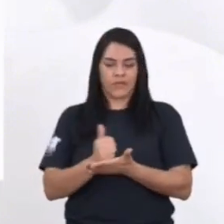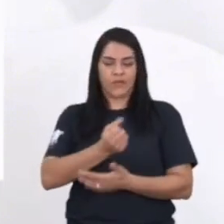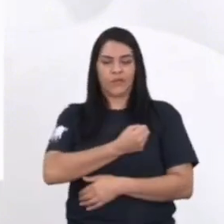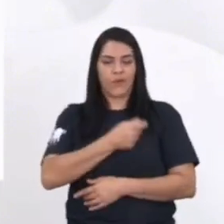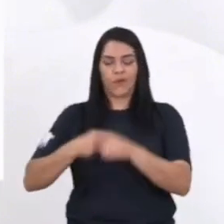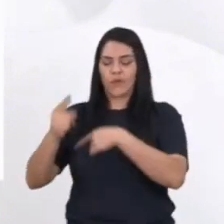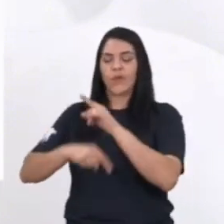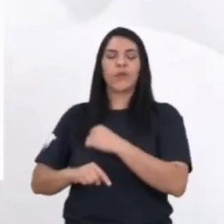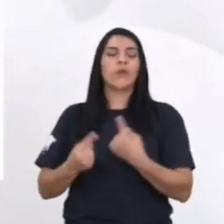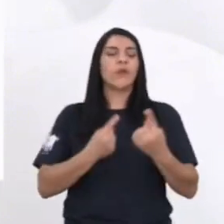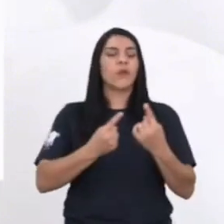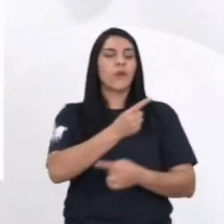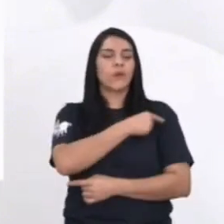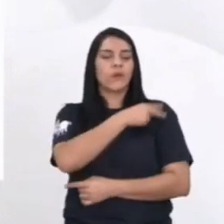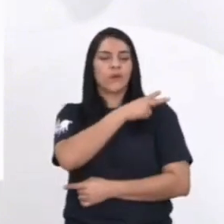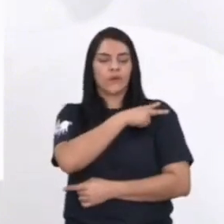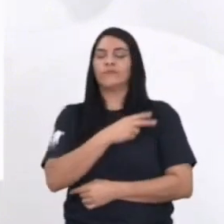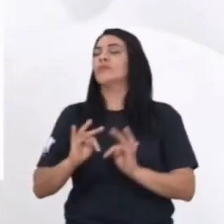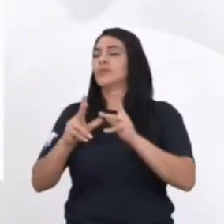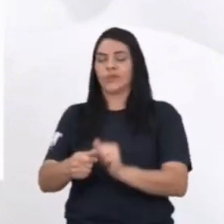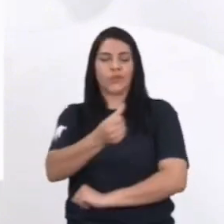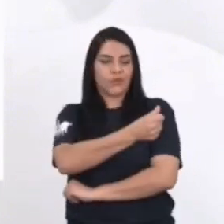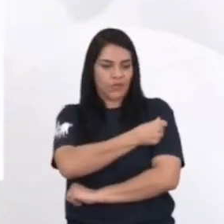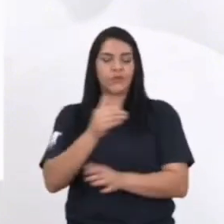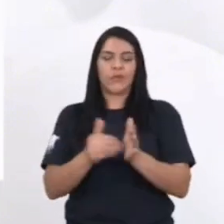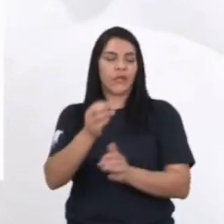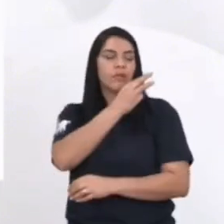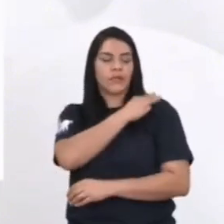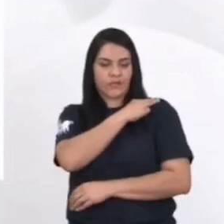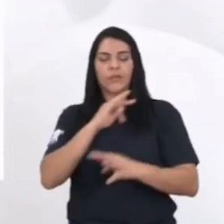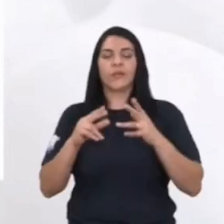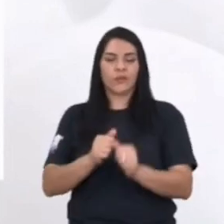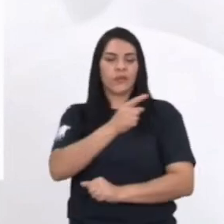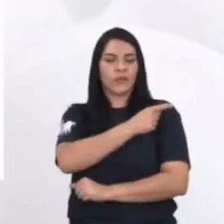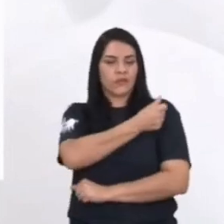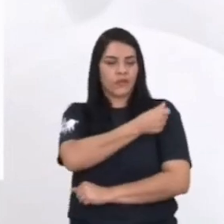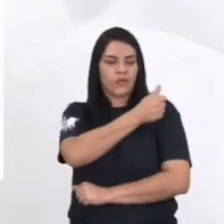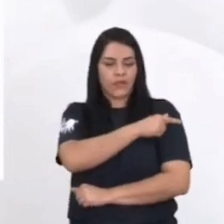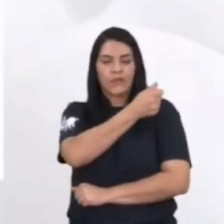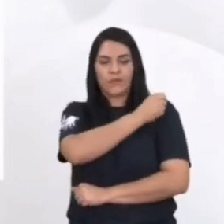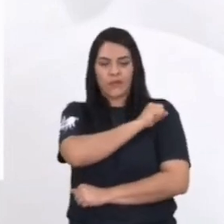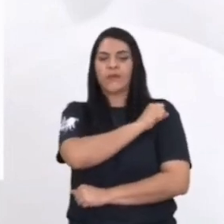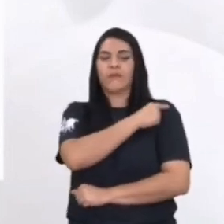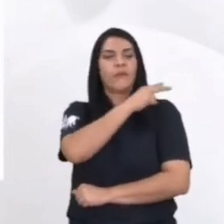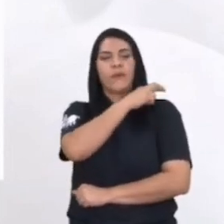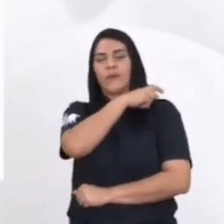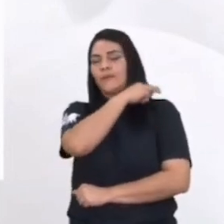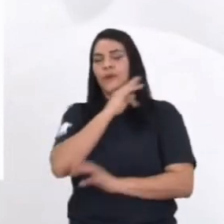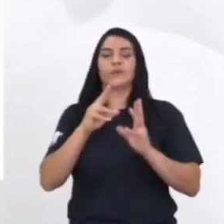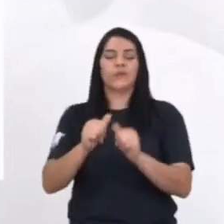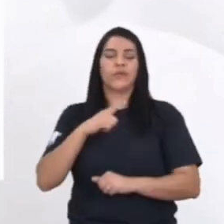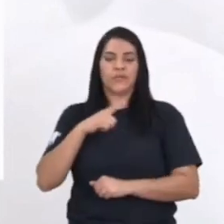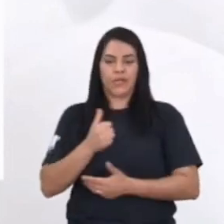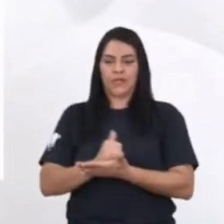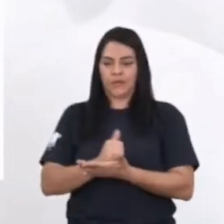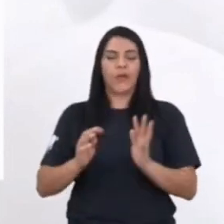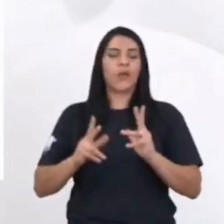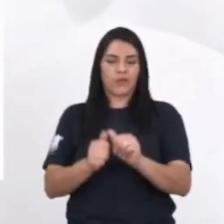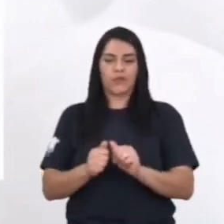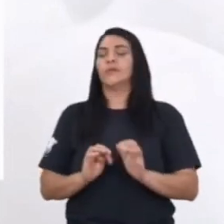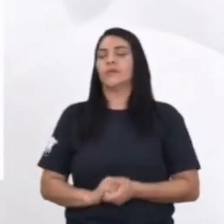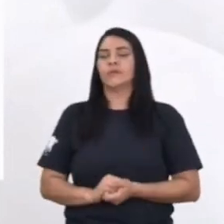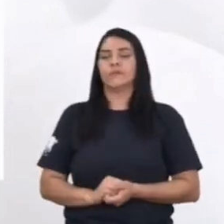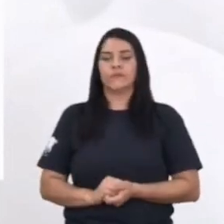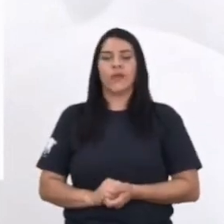conquistados em que séries? Todas. Do 6º ano à 3ª série do ensino médio, todas as séries têm gamificação. Quando os relatórios forem lançados, eles também serão para todas